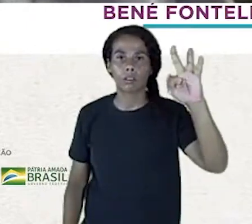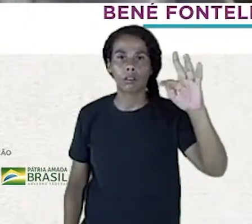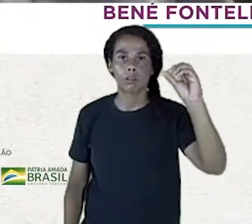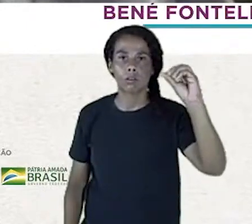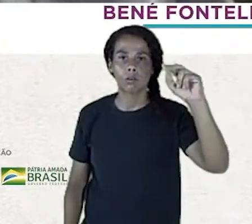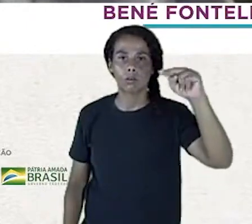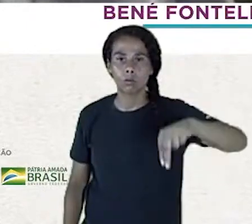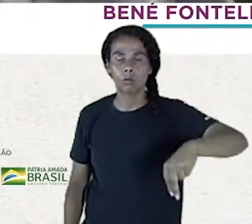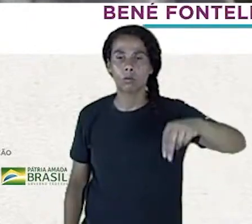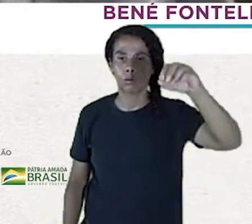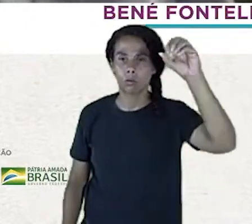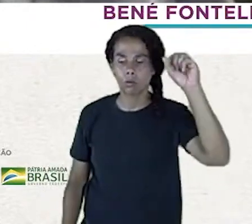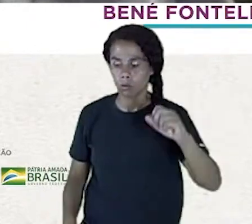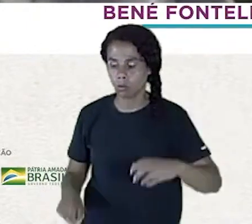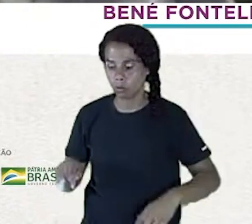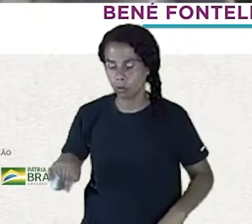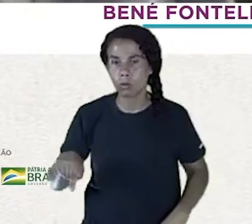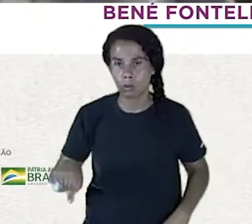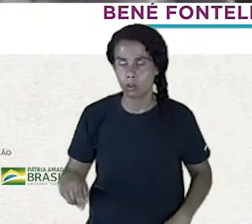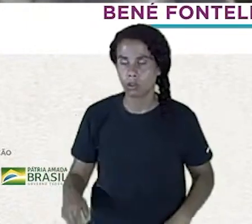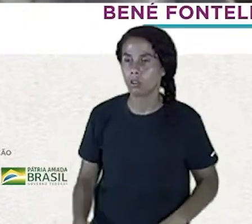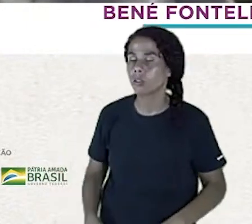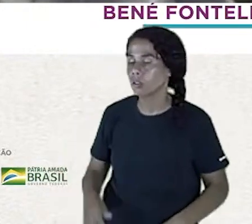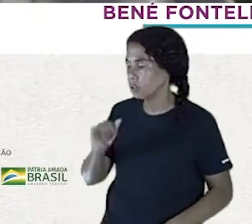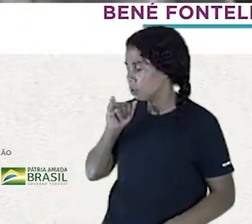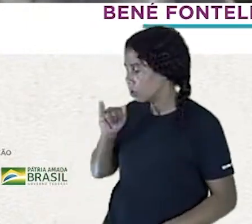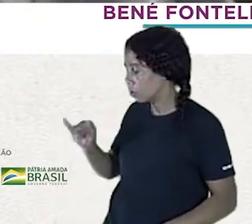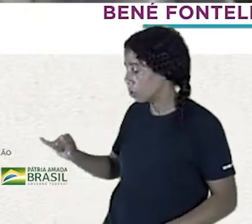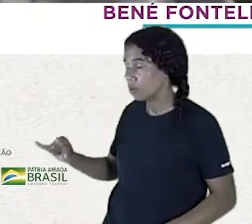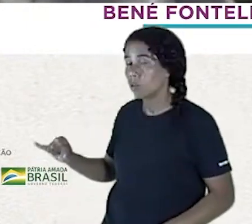sua poesia. Porque eu sei que você